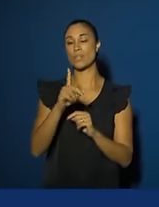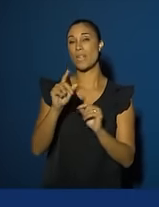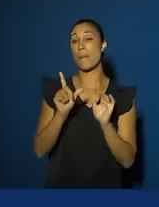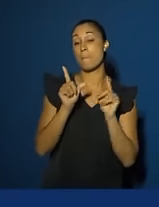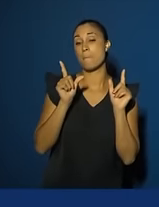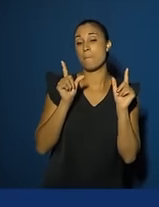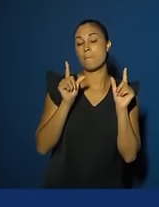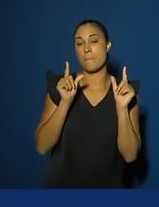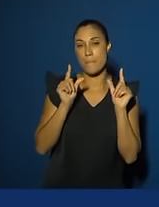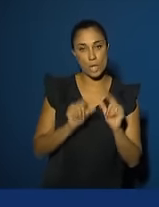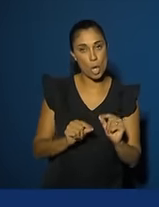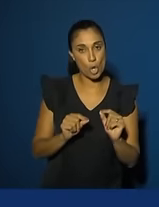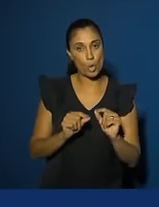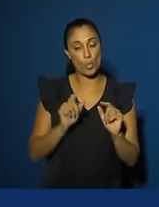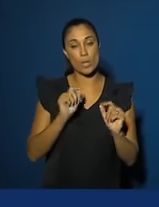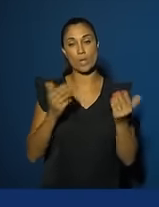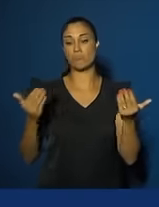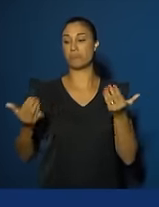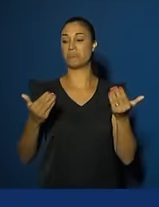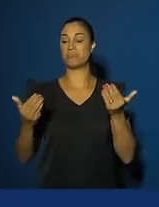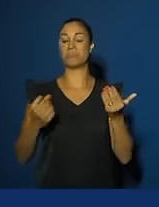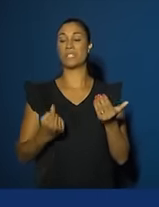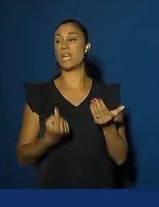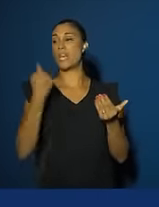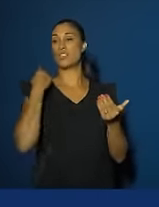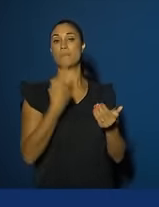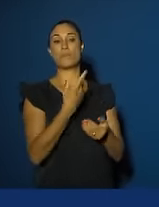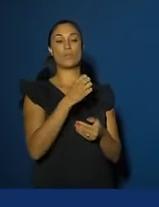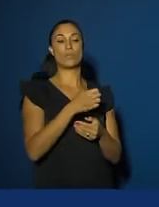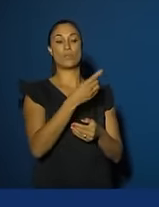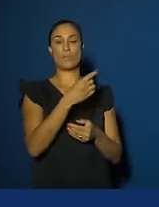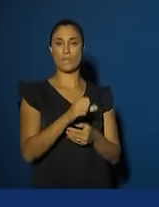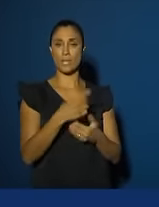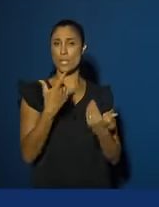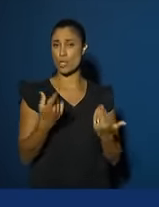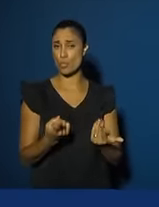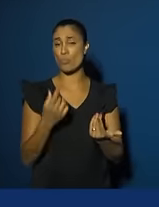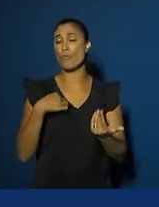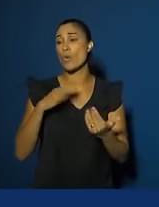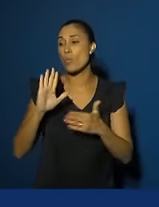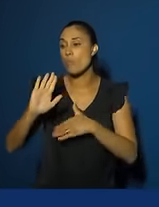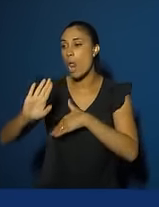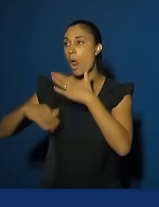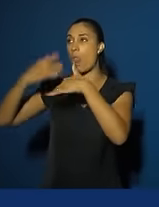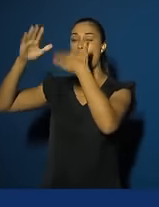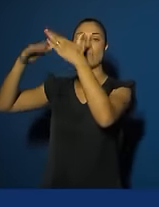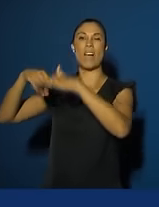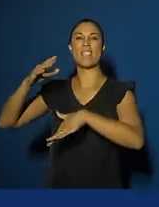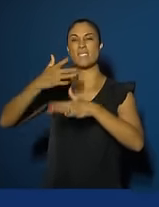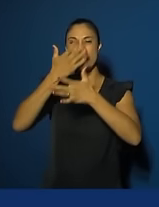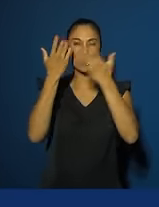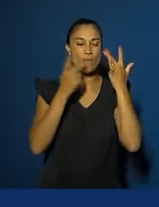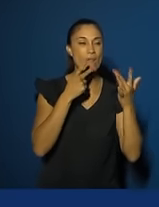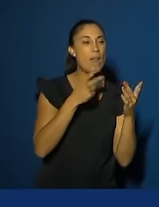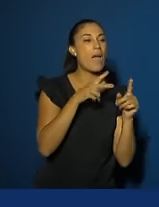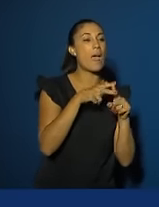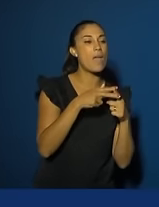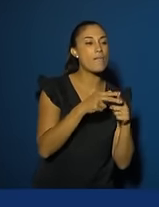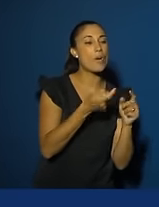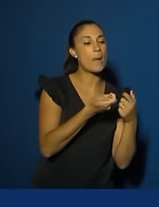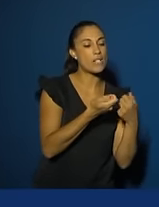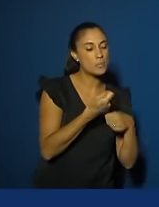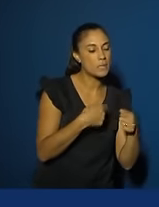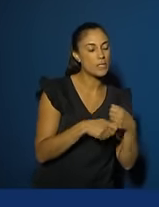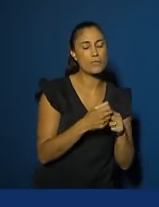despesa com o pessoal como proporção do PIB desde 1991 isso foi enorme avanço as pessoas às vezes falam de reforma administrativa reforma